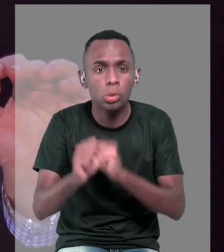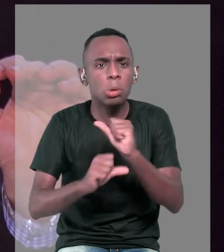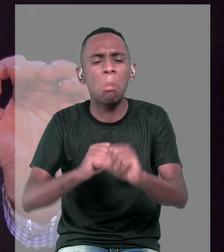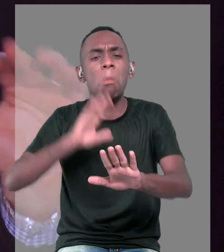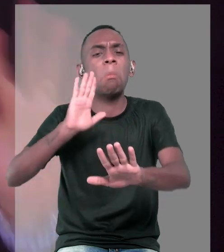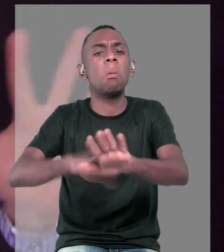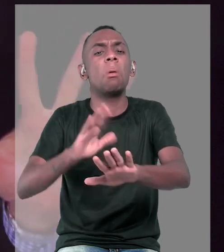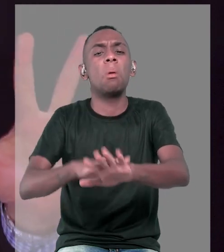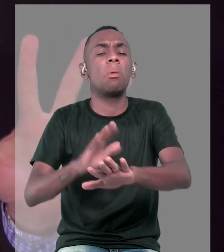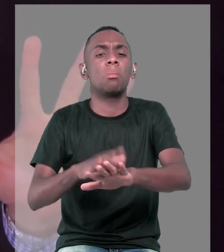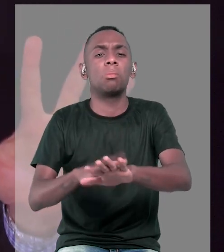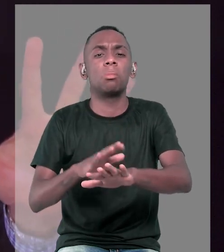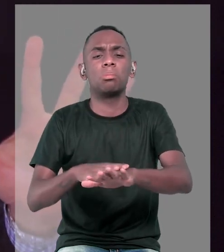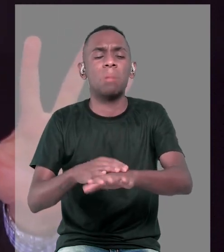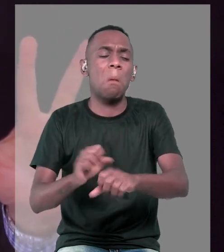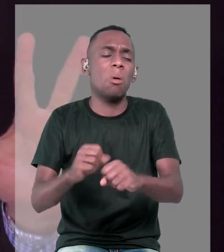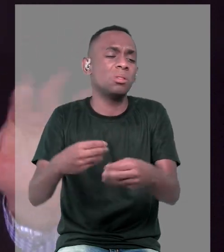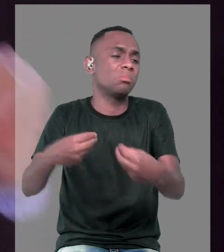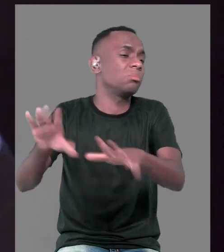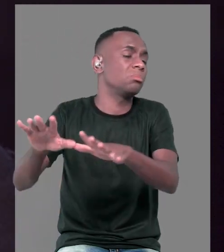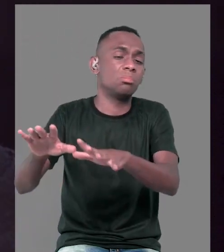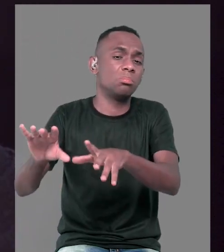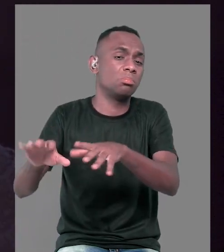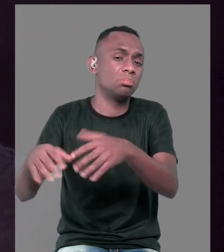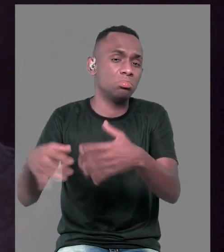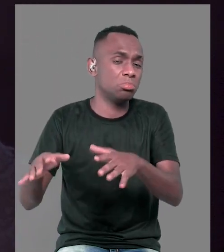supérfluo, dispensável.